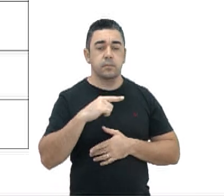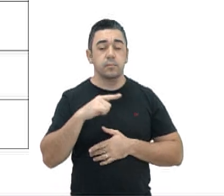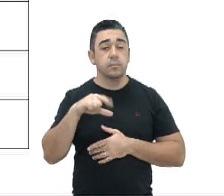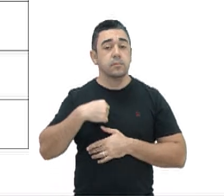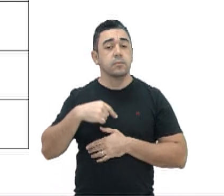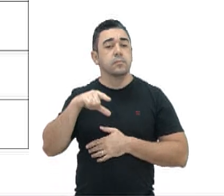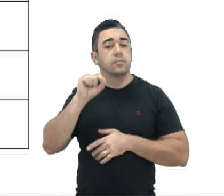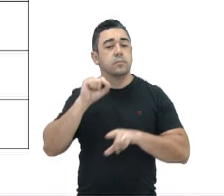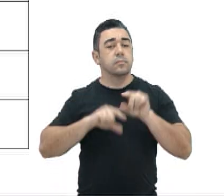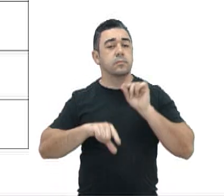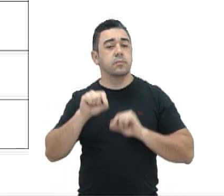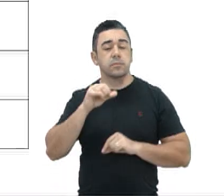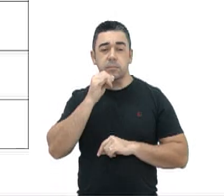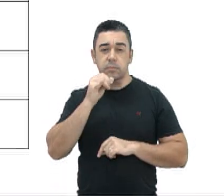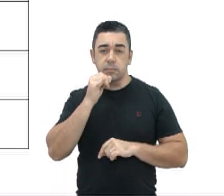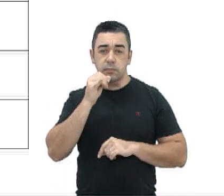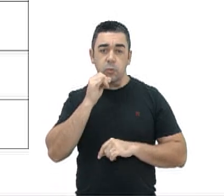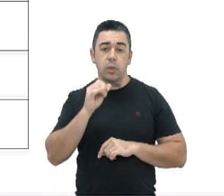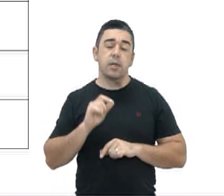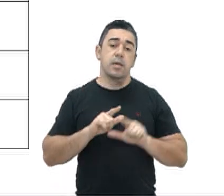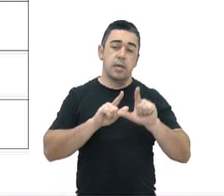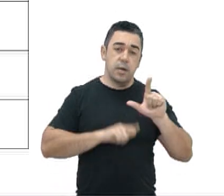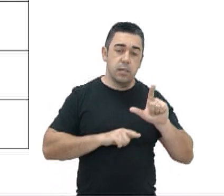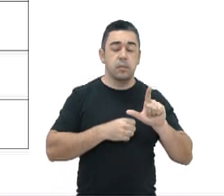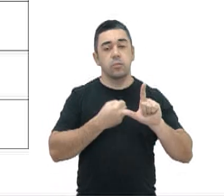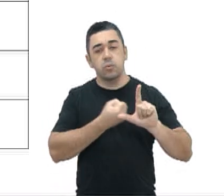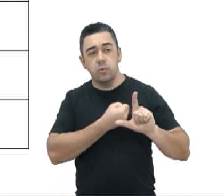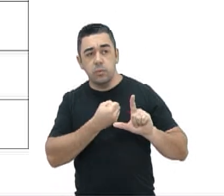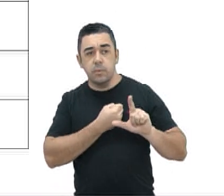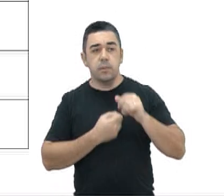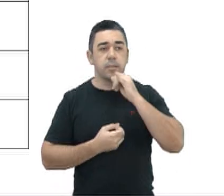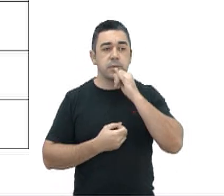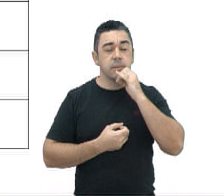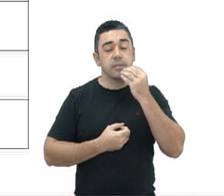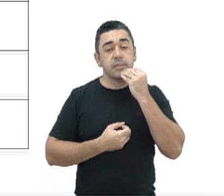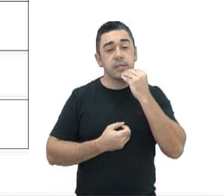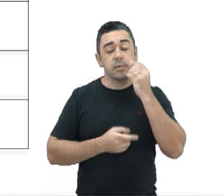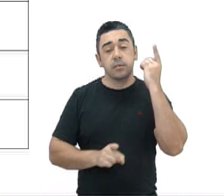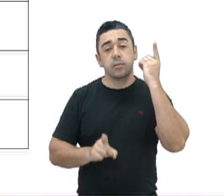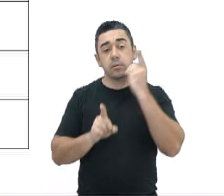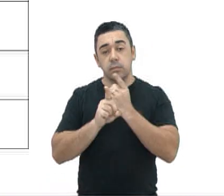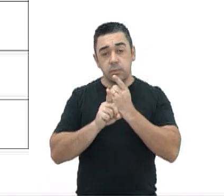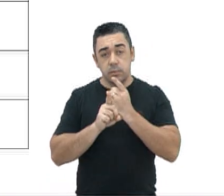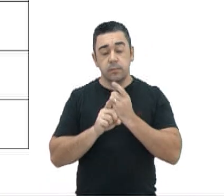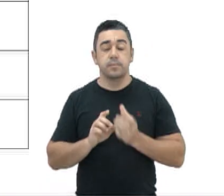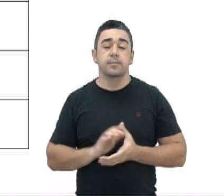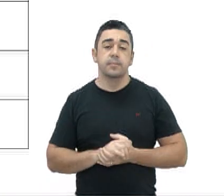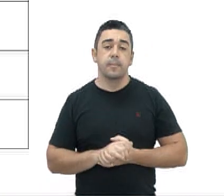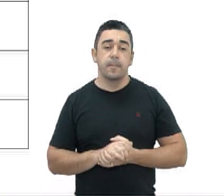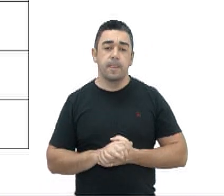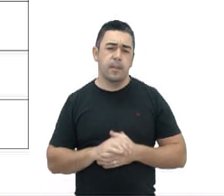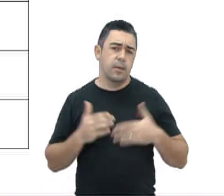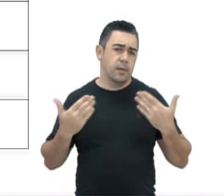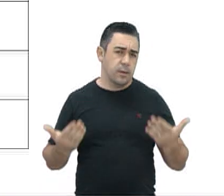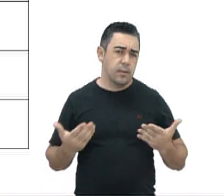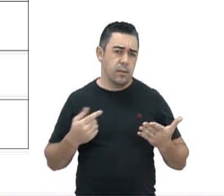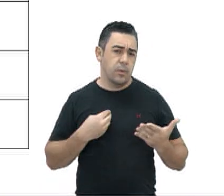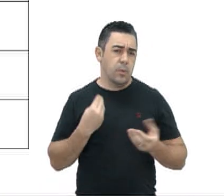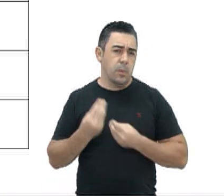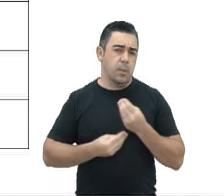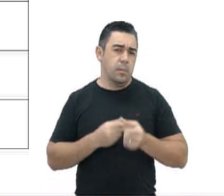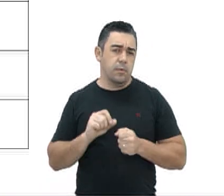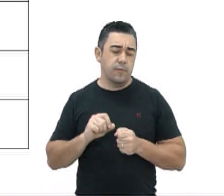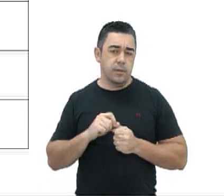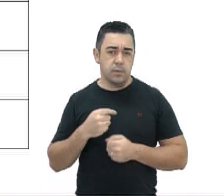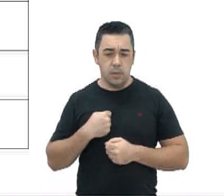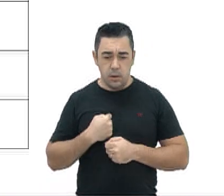do oponente, dirá uma letra e um número, tentando atingir uma das embarcações. Então, o que vai acontecer? Você